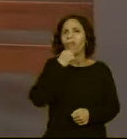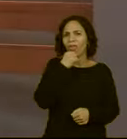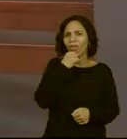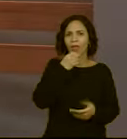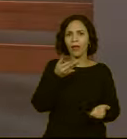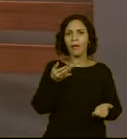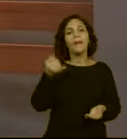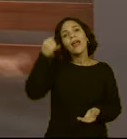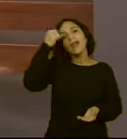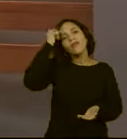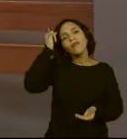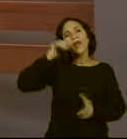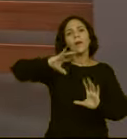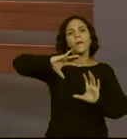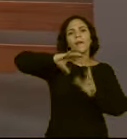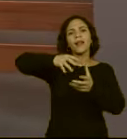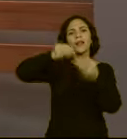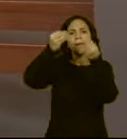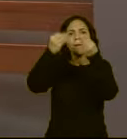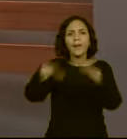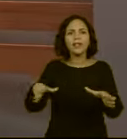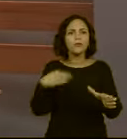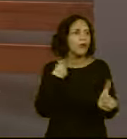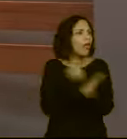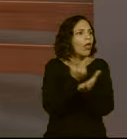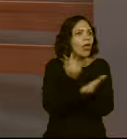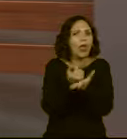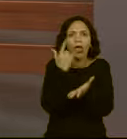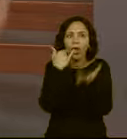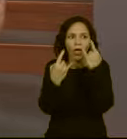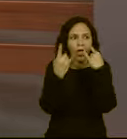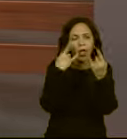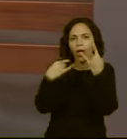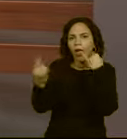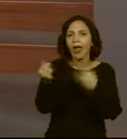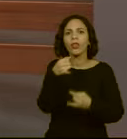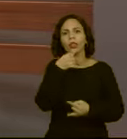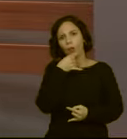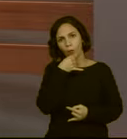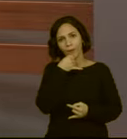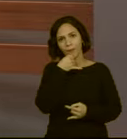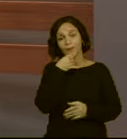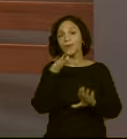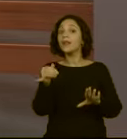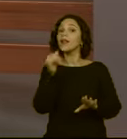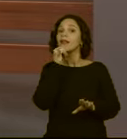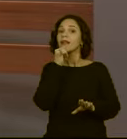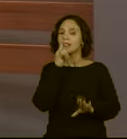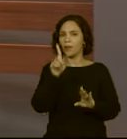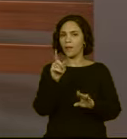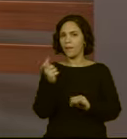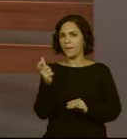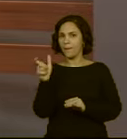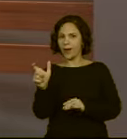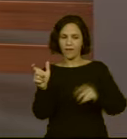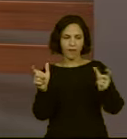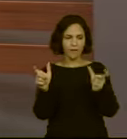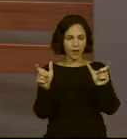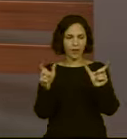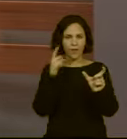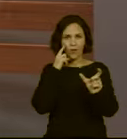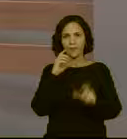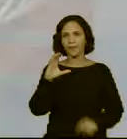gente não estresse o planeta com tanto consumo e aí tem uma diferença do conceito chamado consumismo